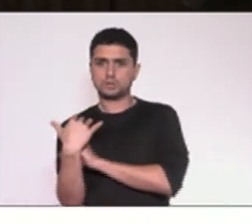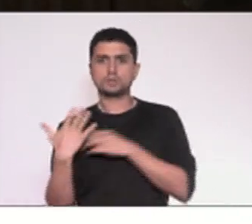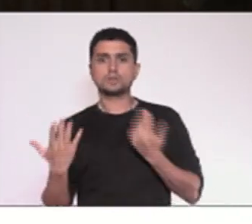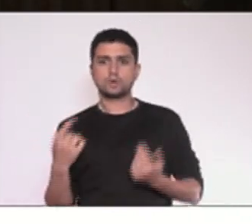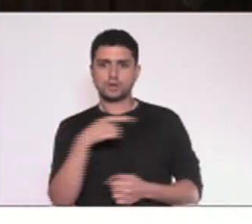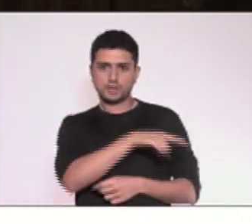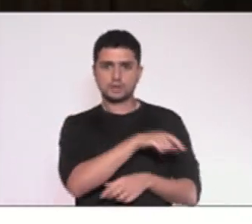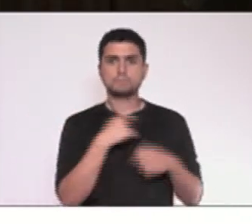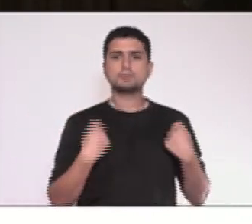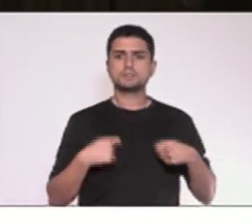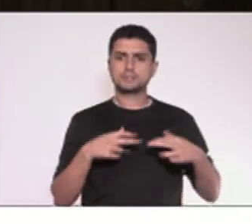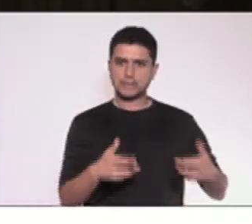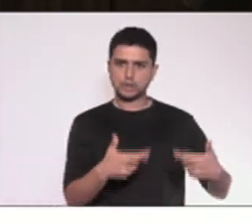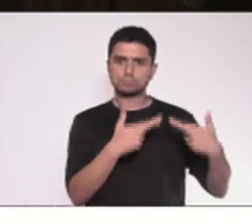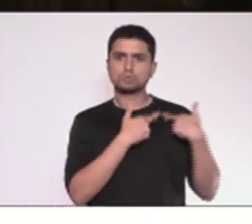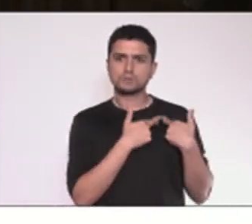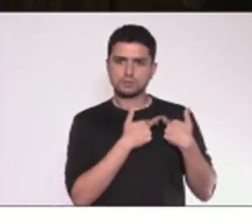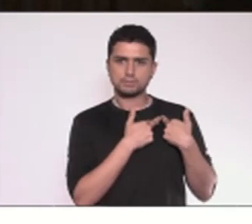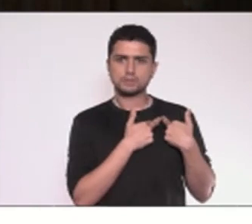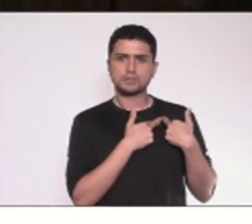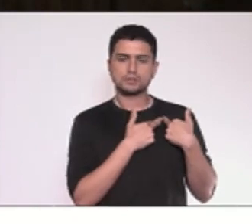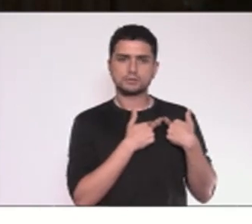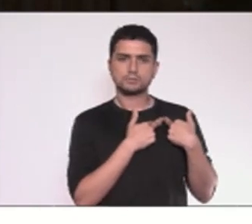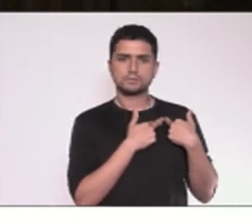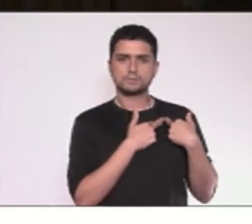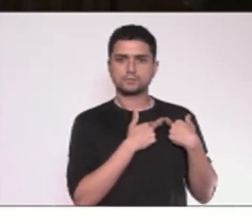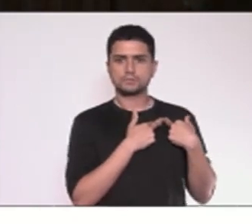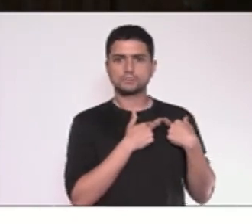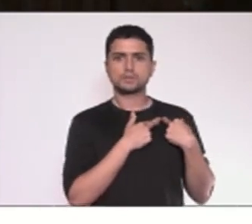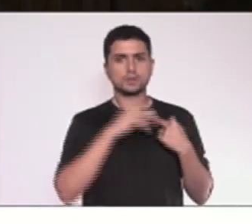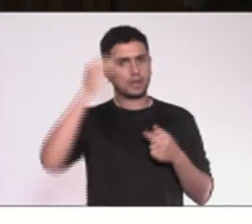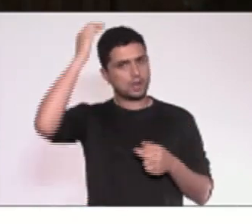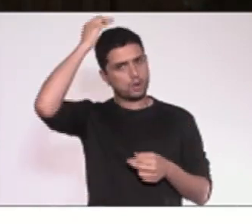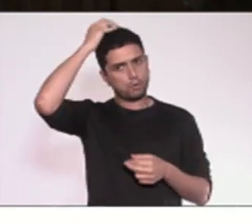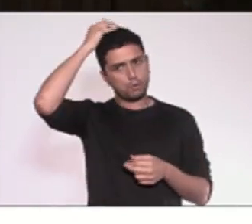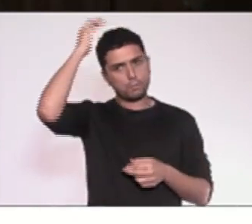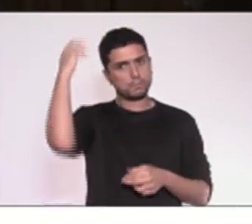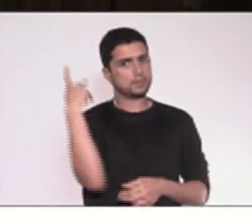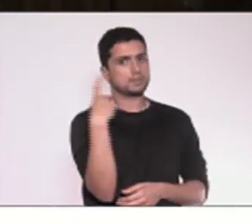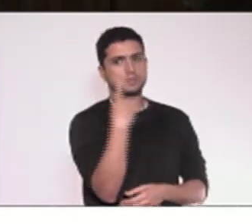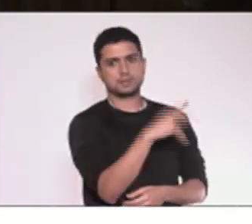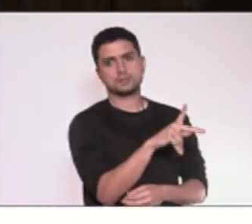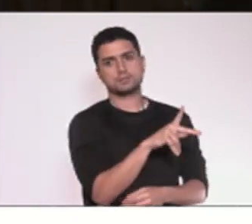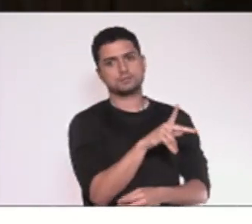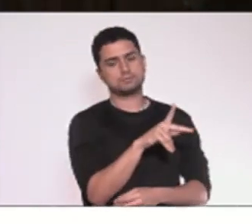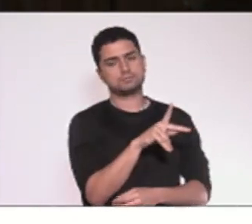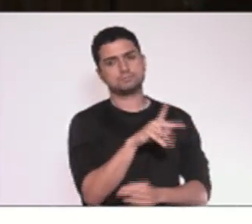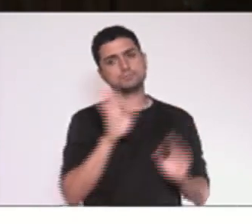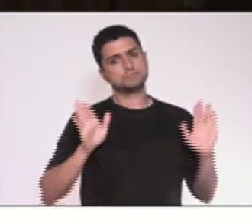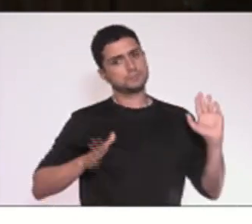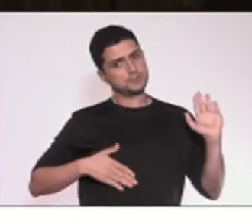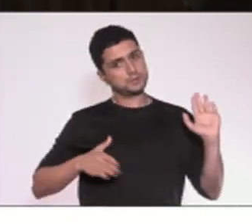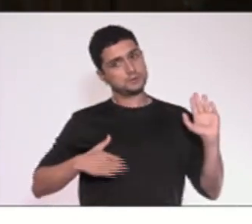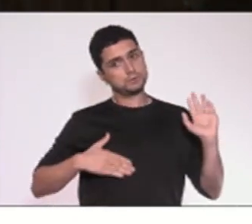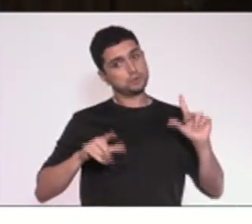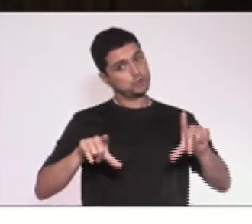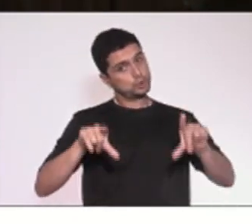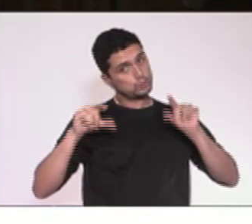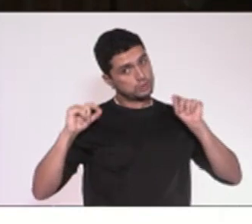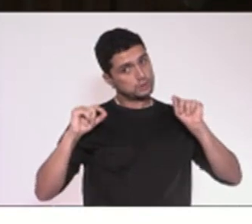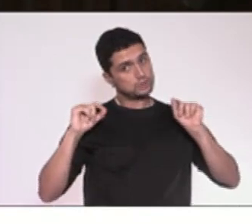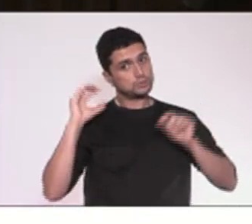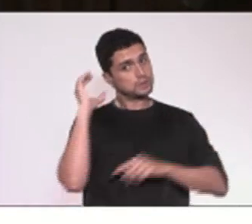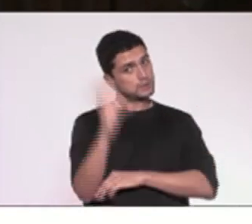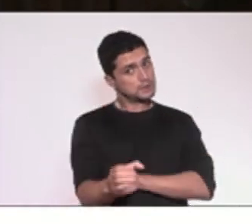ser responsabilizado proporcionalmente à sua conduta. Há anos